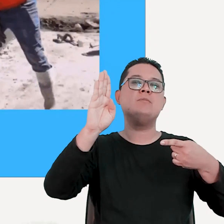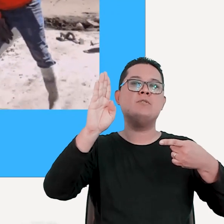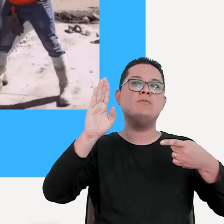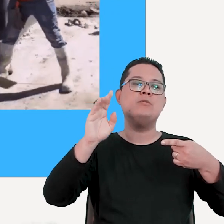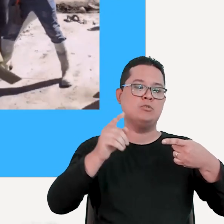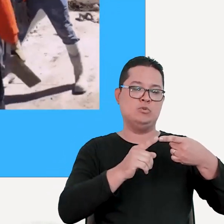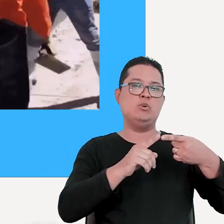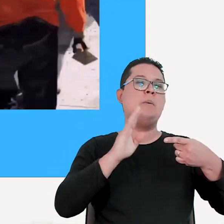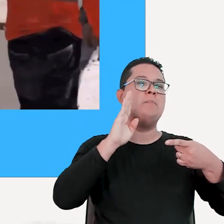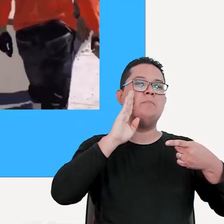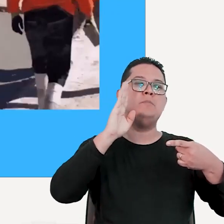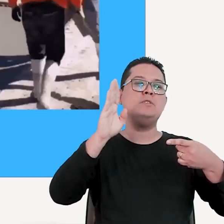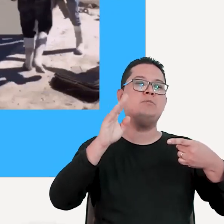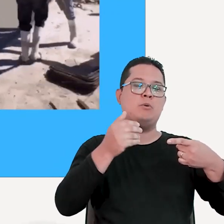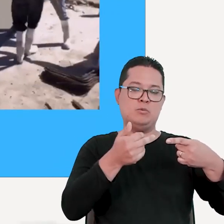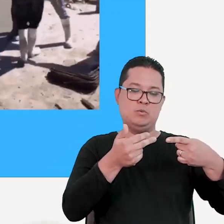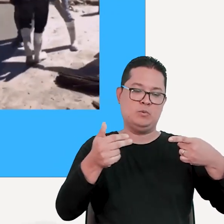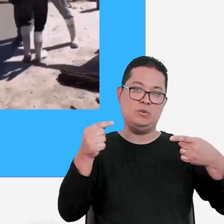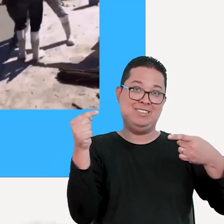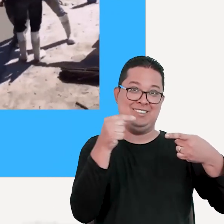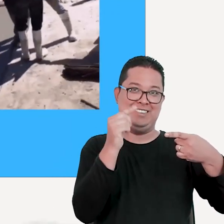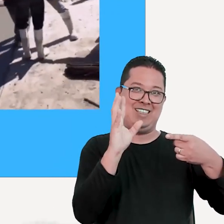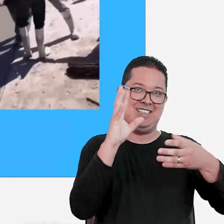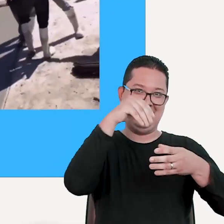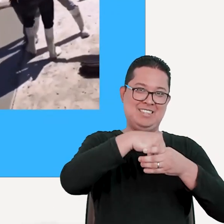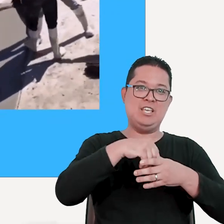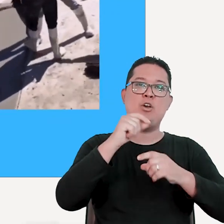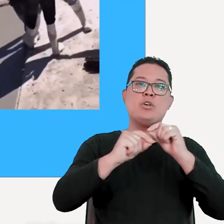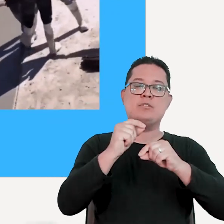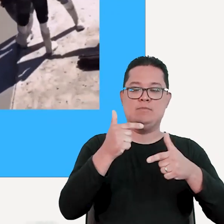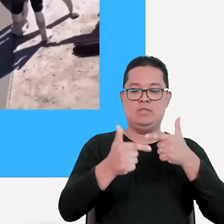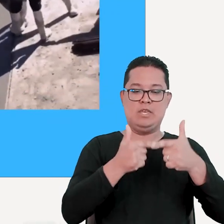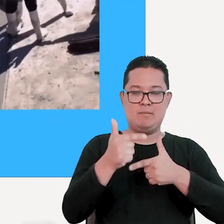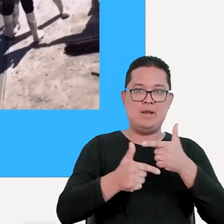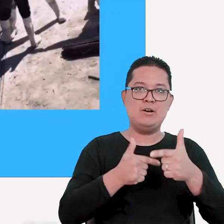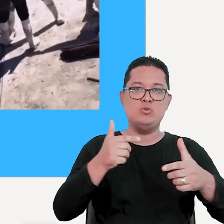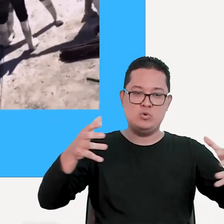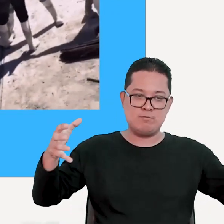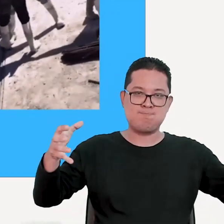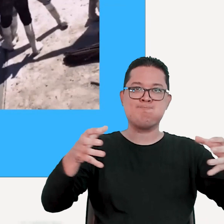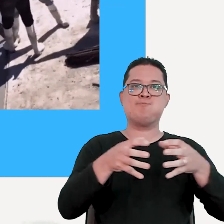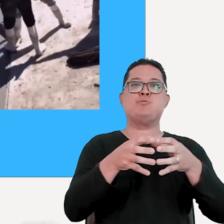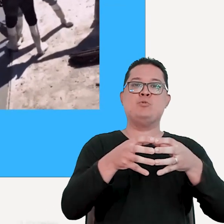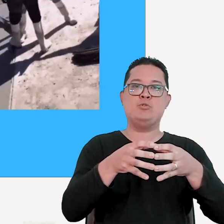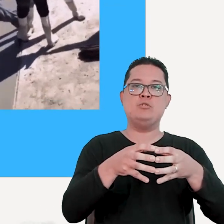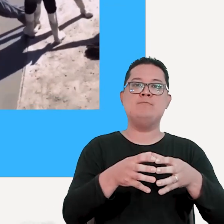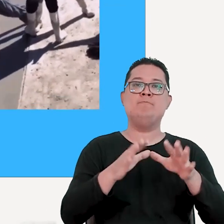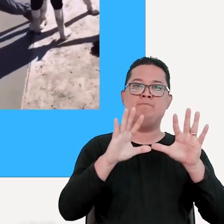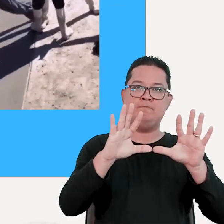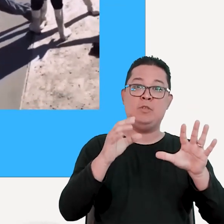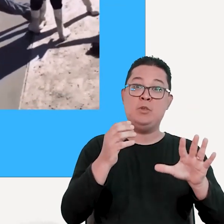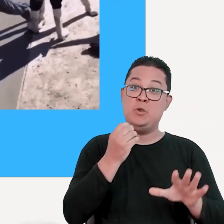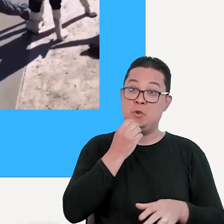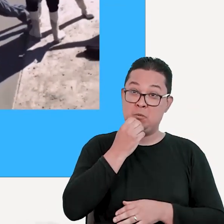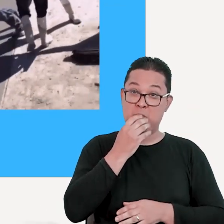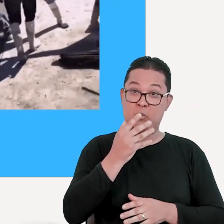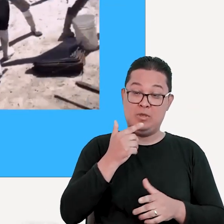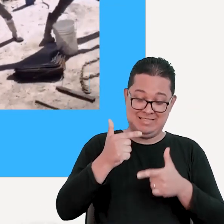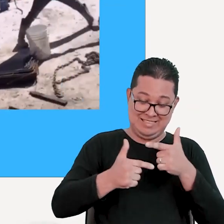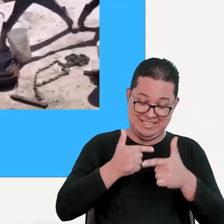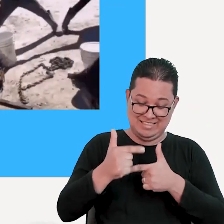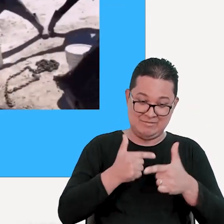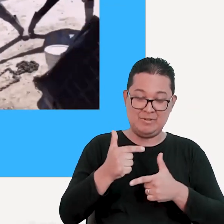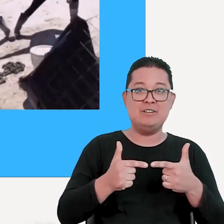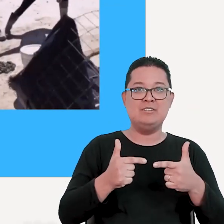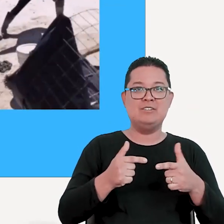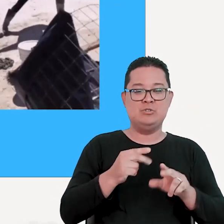dizer assim, que eu gosto muito de enfatizar, é o trabalho em equipe. Então, para fazer um bom trabalho de UX Writing, é